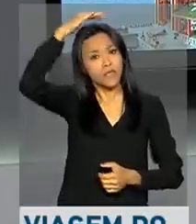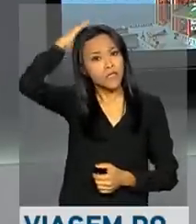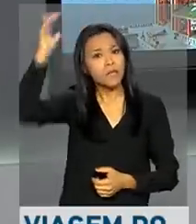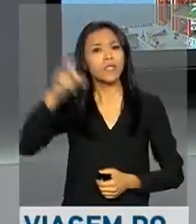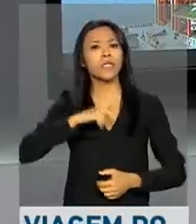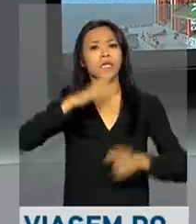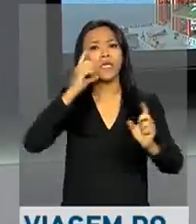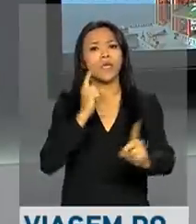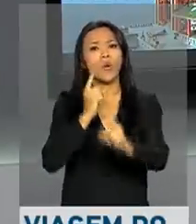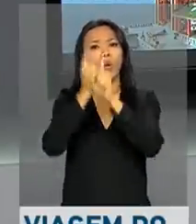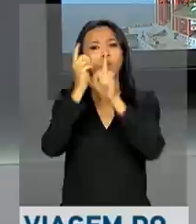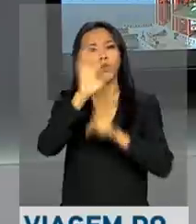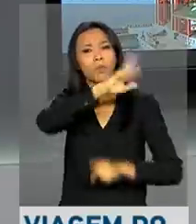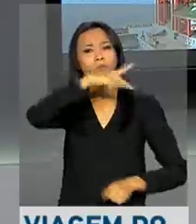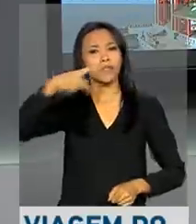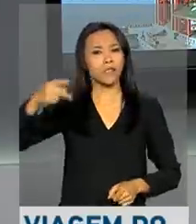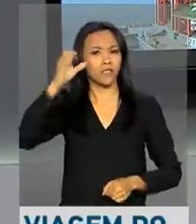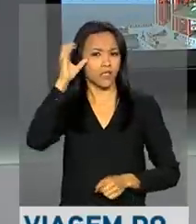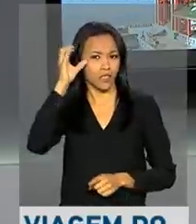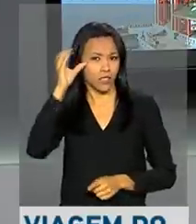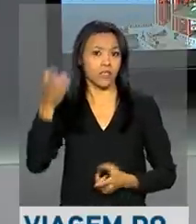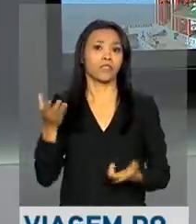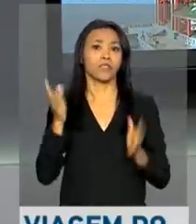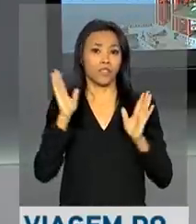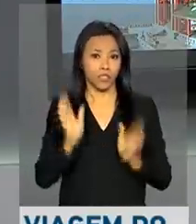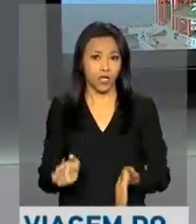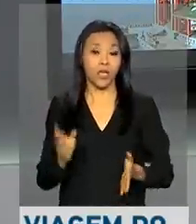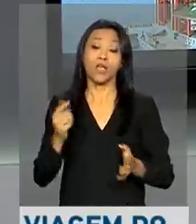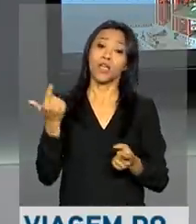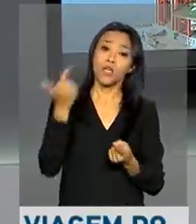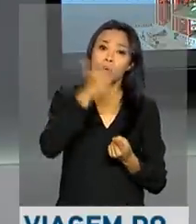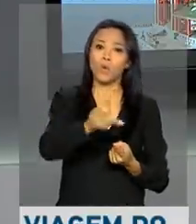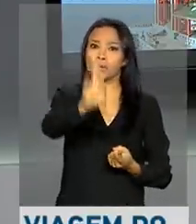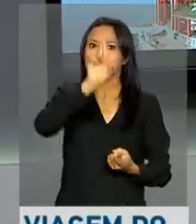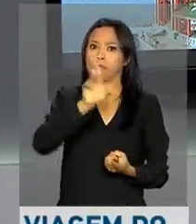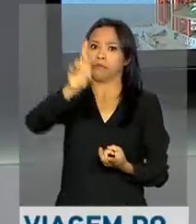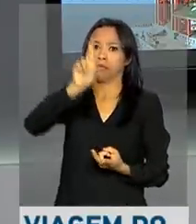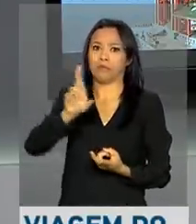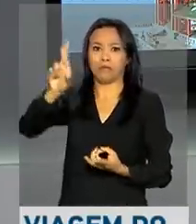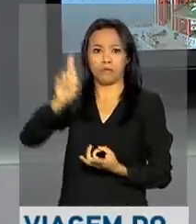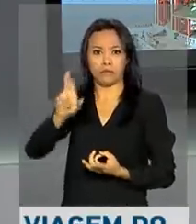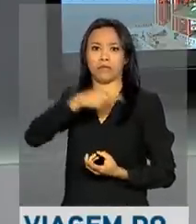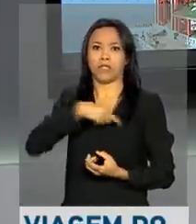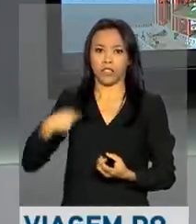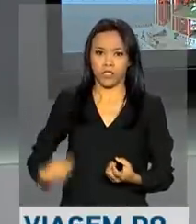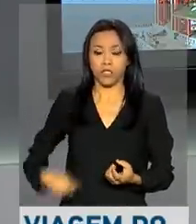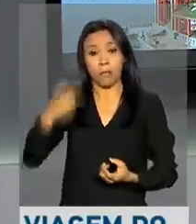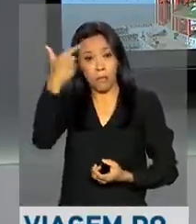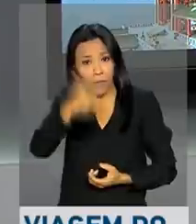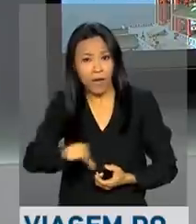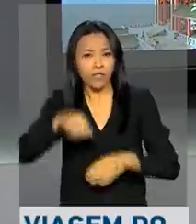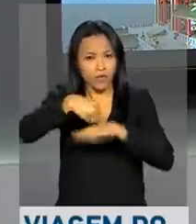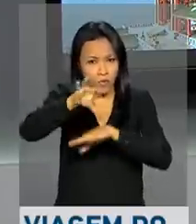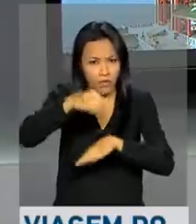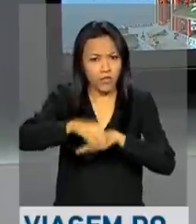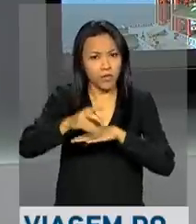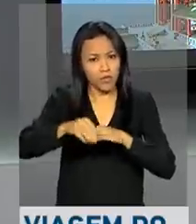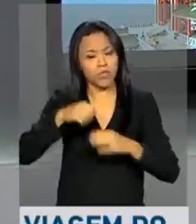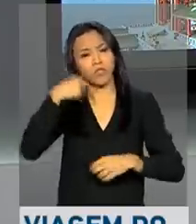tem encontros com o presidente da China, Xi Jinping, e outras autoridades chinesas. Mais informações nos nossos